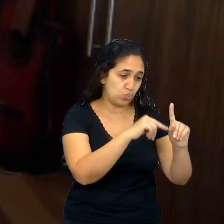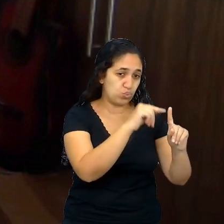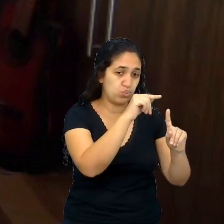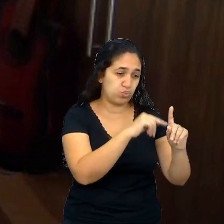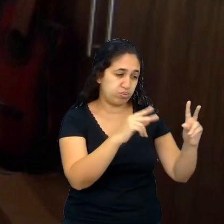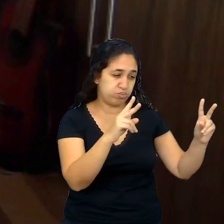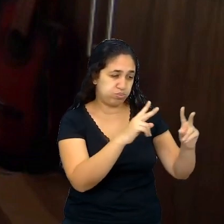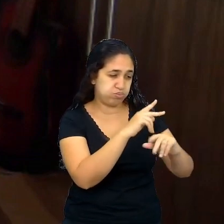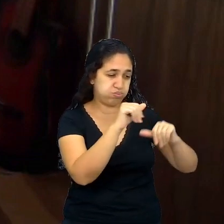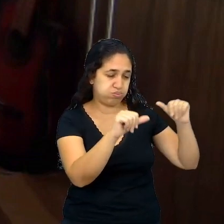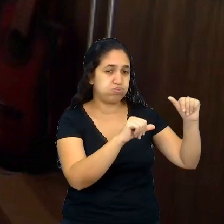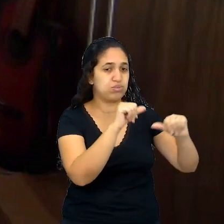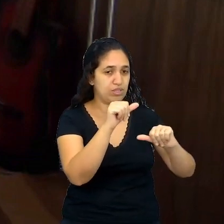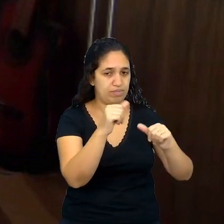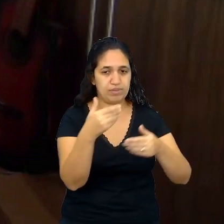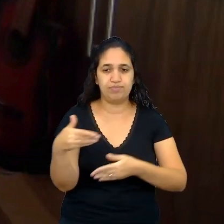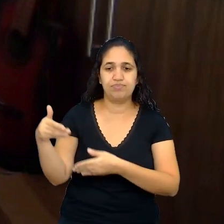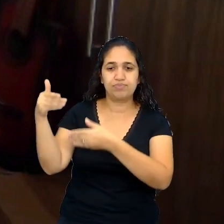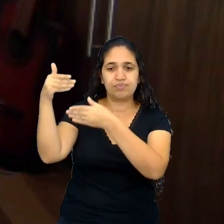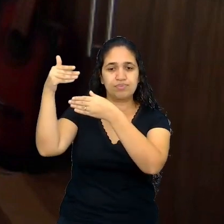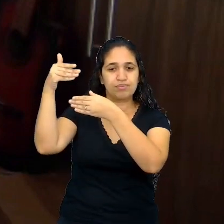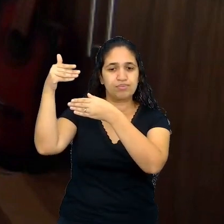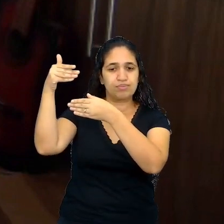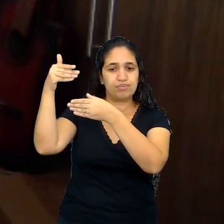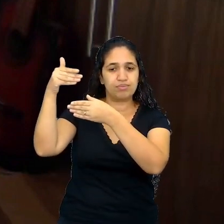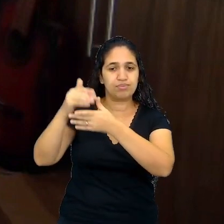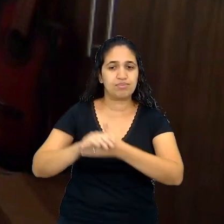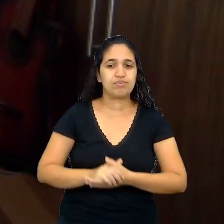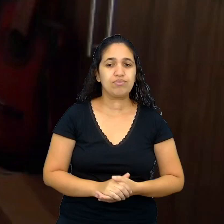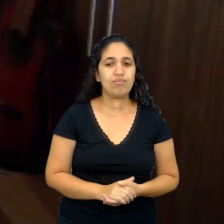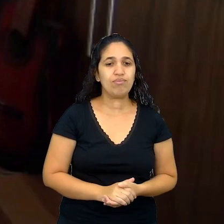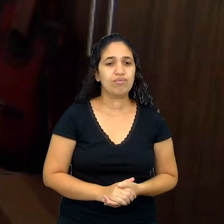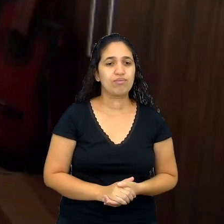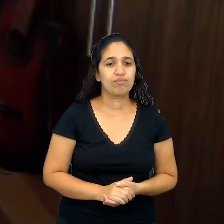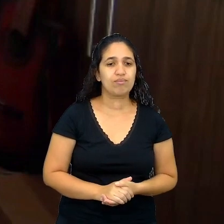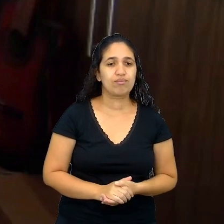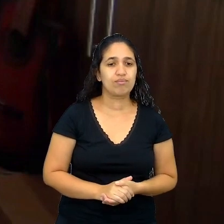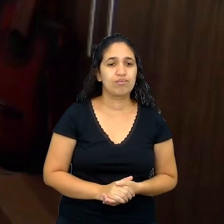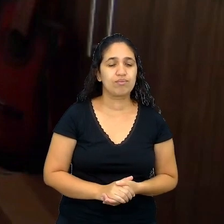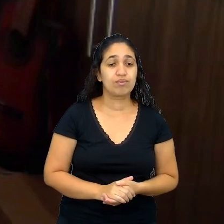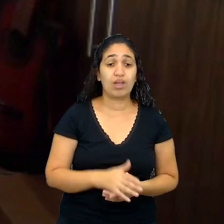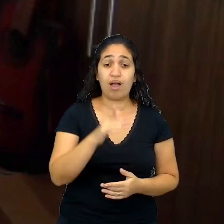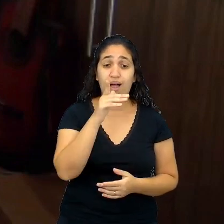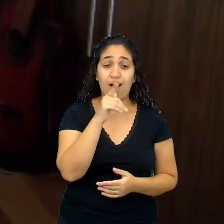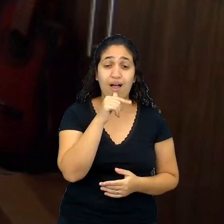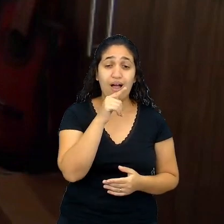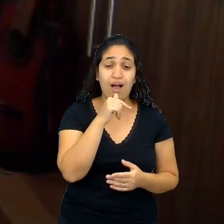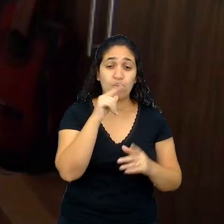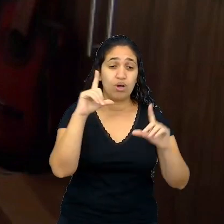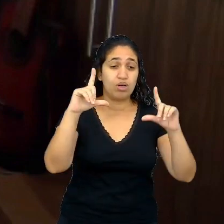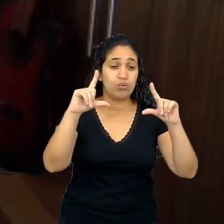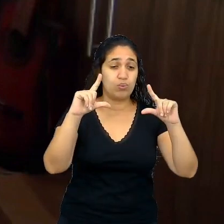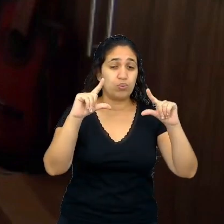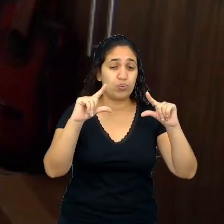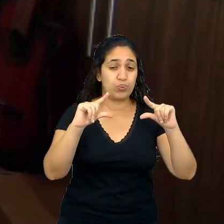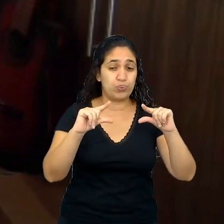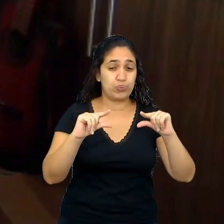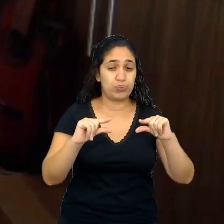delas, podemos voltar aos slides, é justamente a questão da escassez hídrica e da crise hídrica.